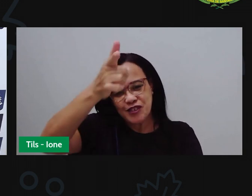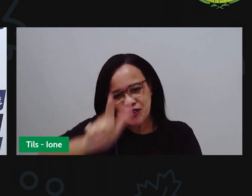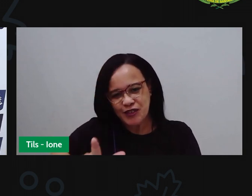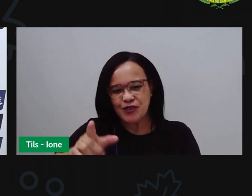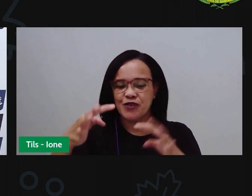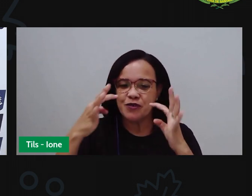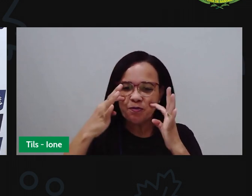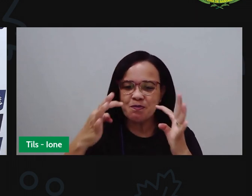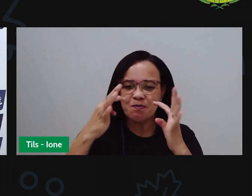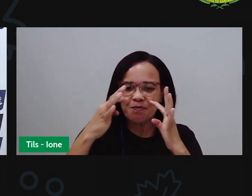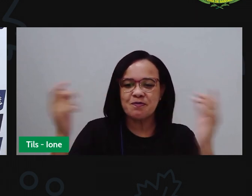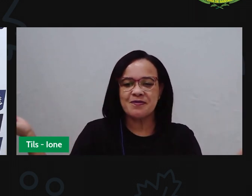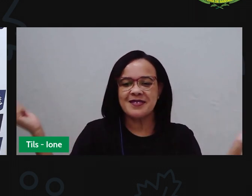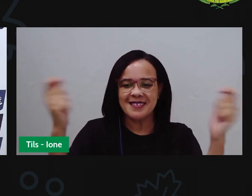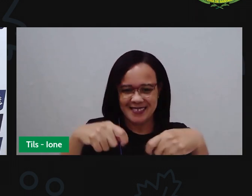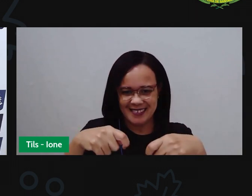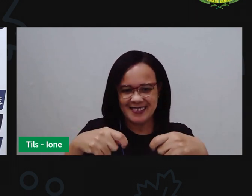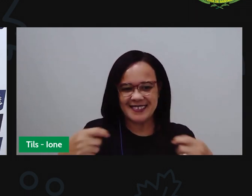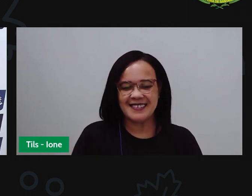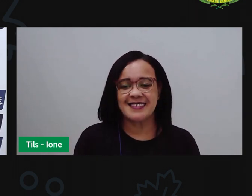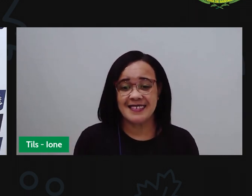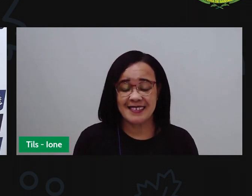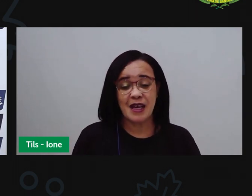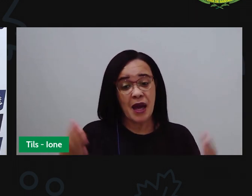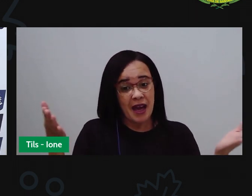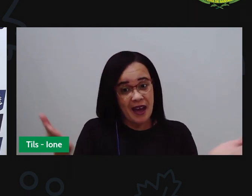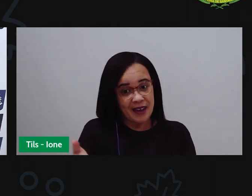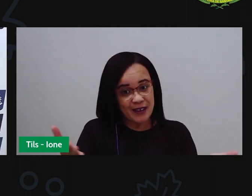tá bom? Agora nós vamos nos